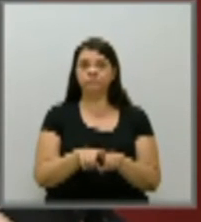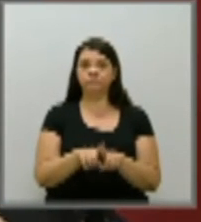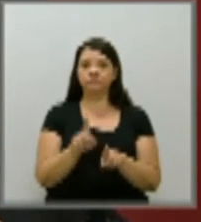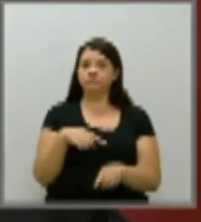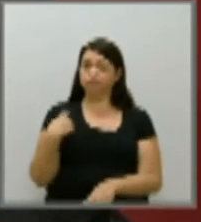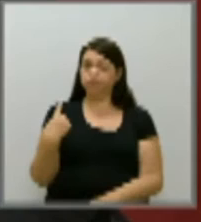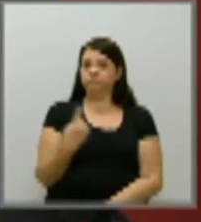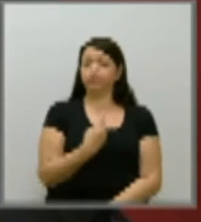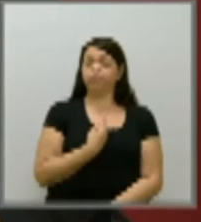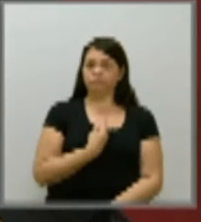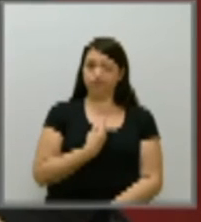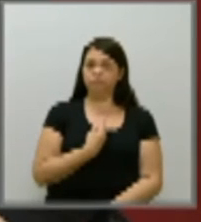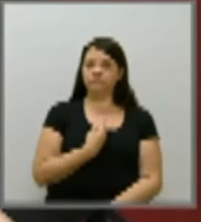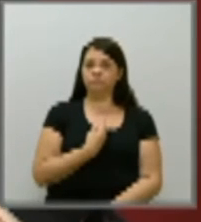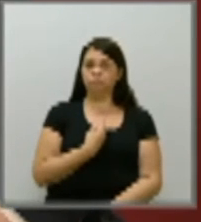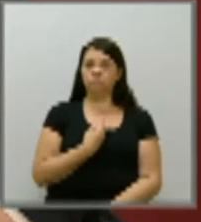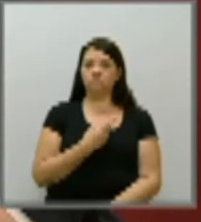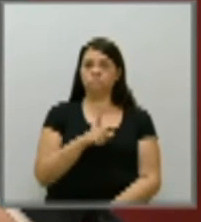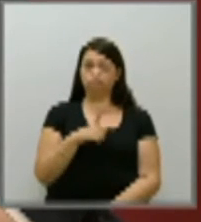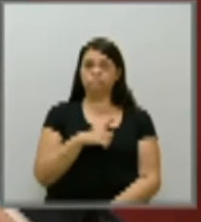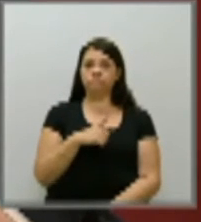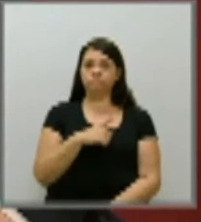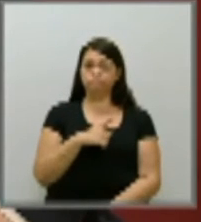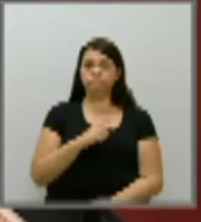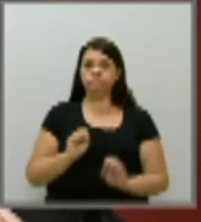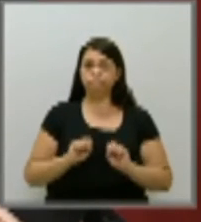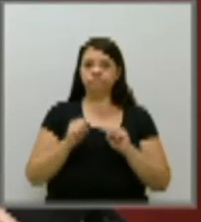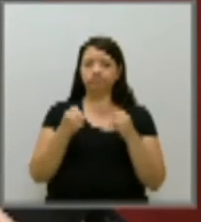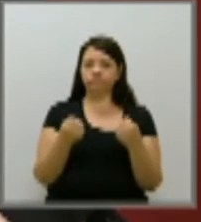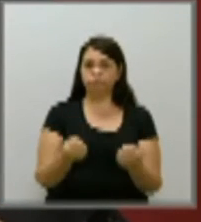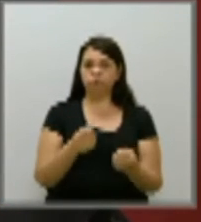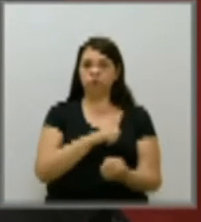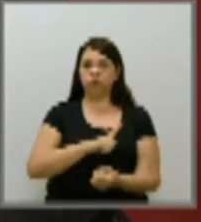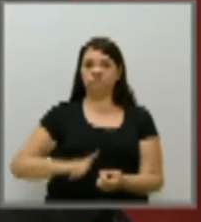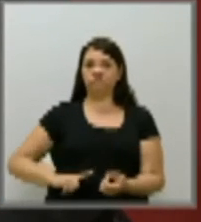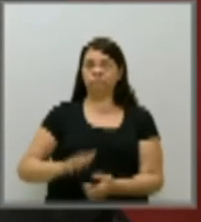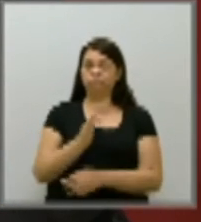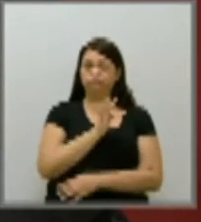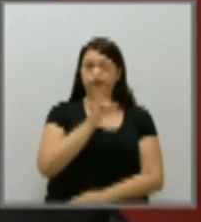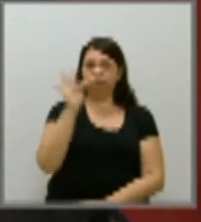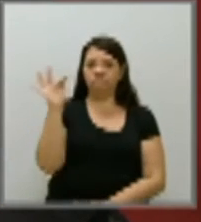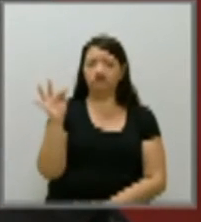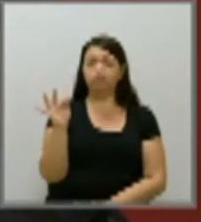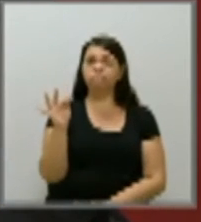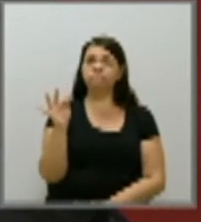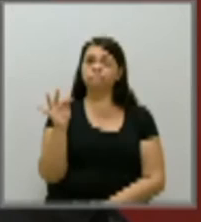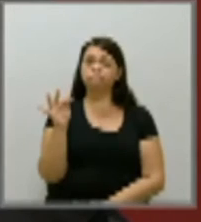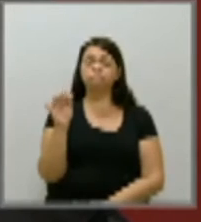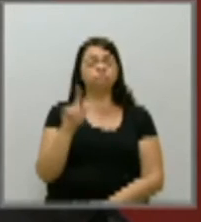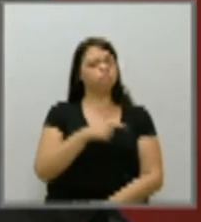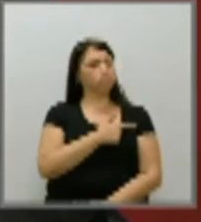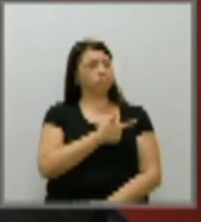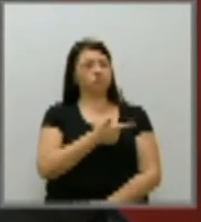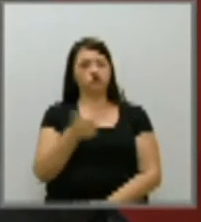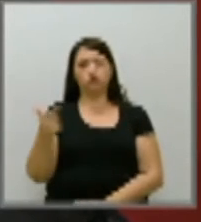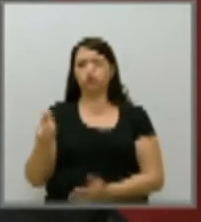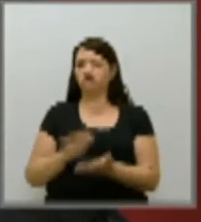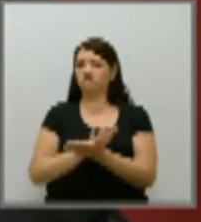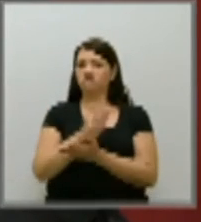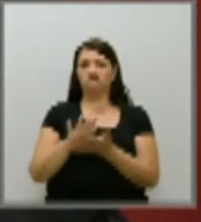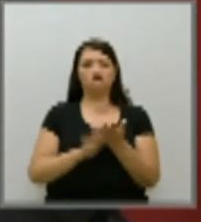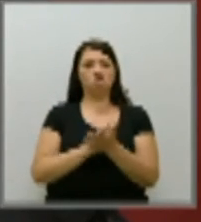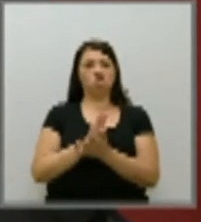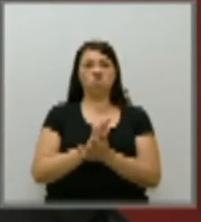nós estivemos defendendo o governo federal e não temos nenhum político do